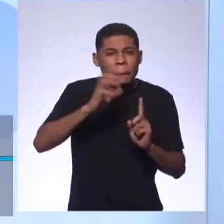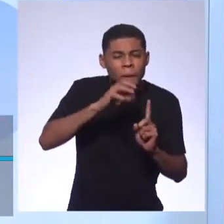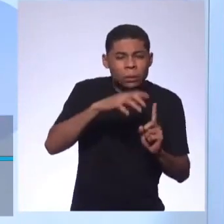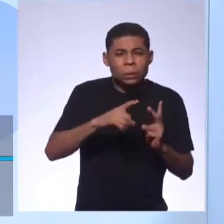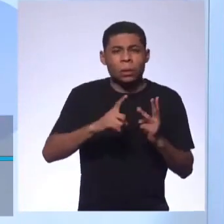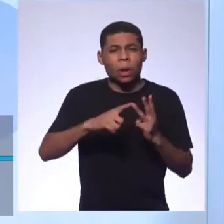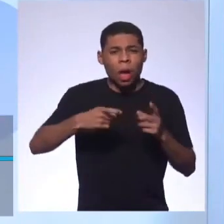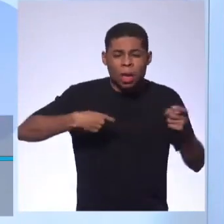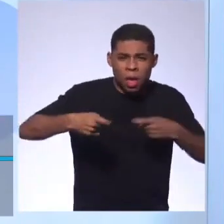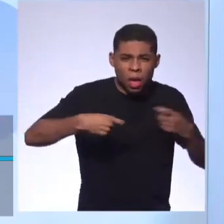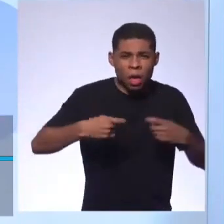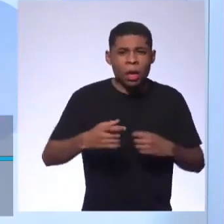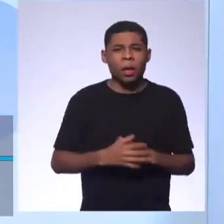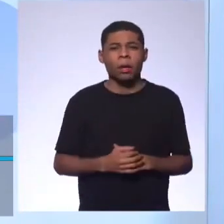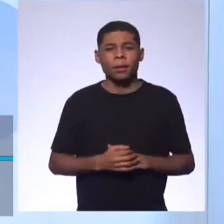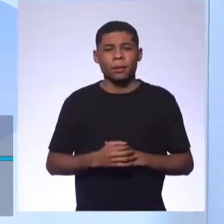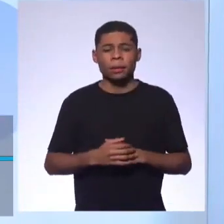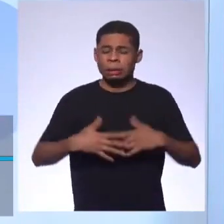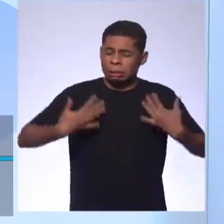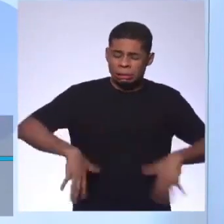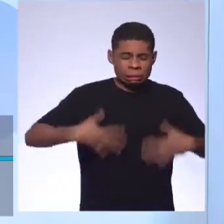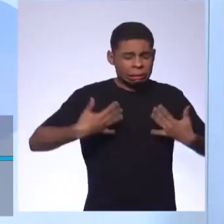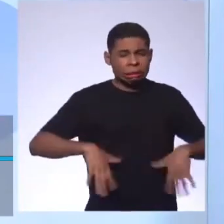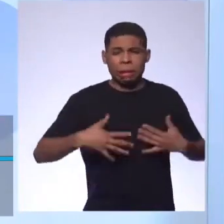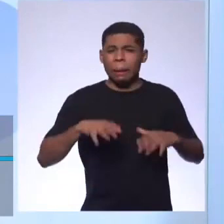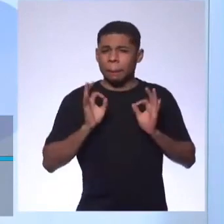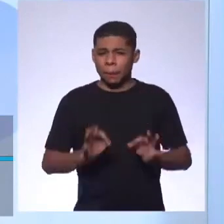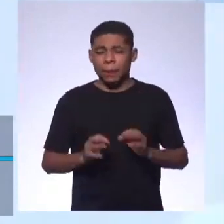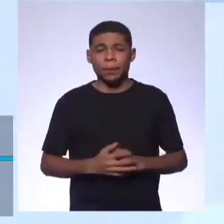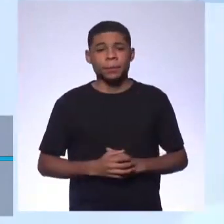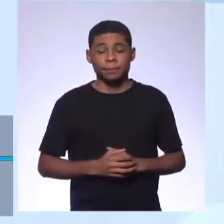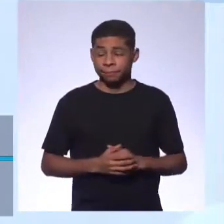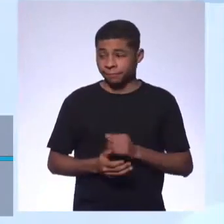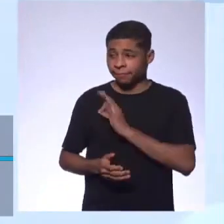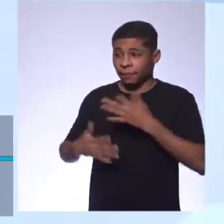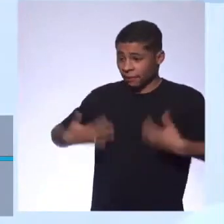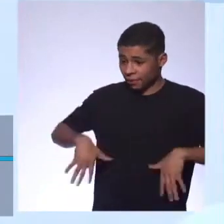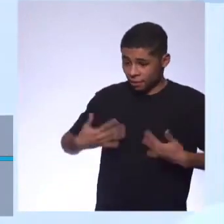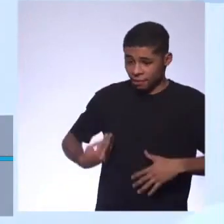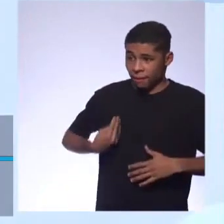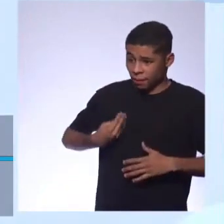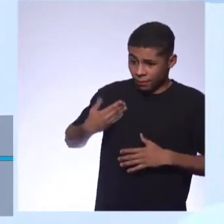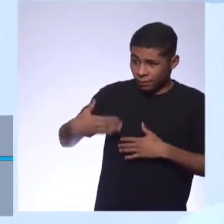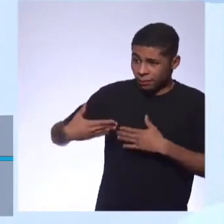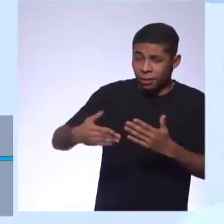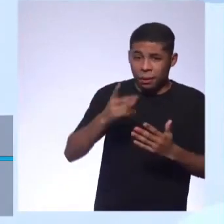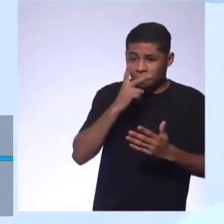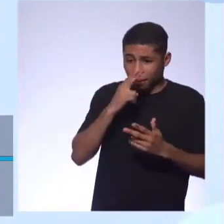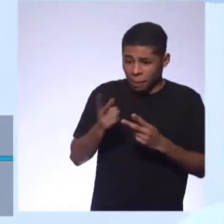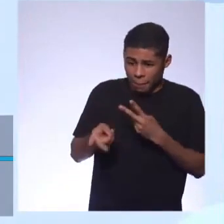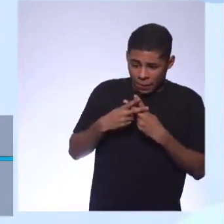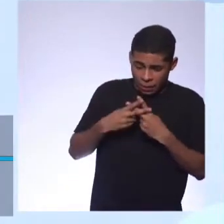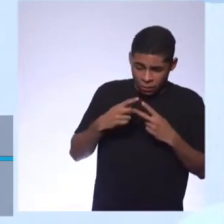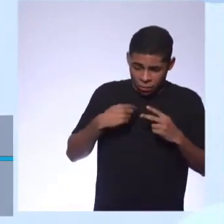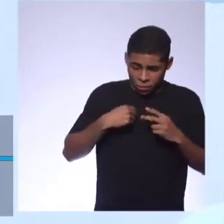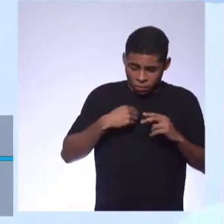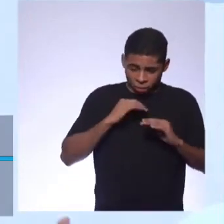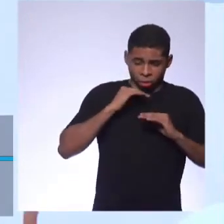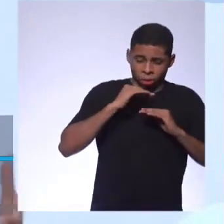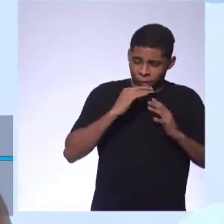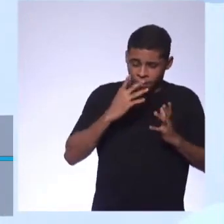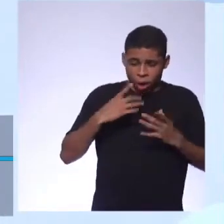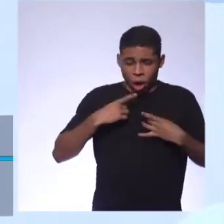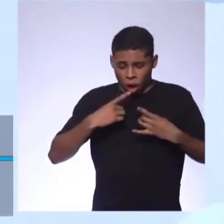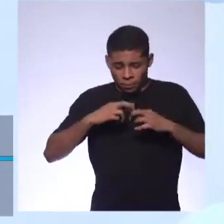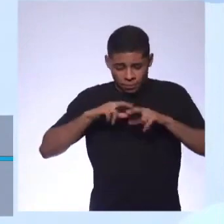a guerra, uma desesperança. Uma desesperança mesmo por essa vivência, né? Preso à minha classe, algumas roupas.